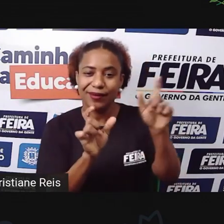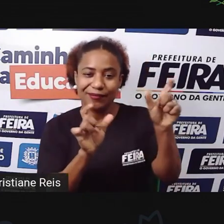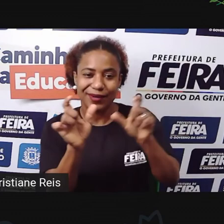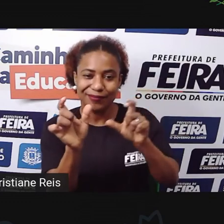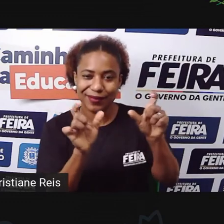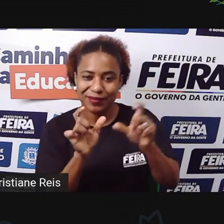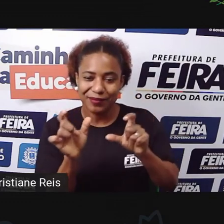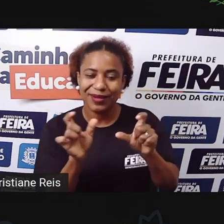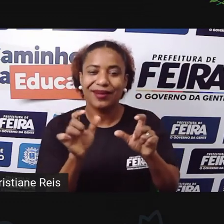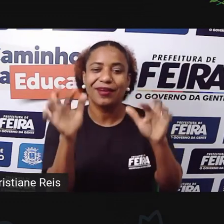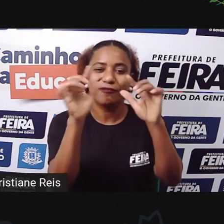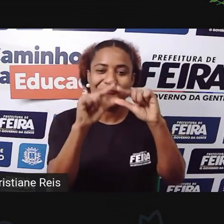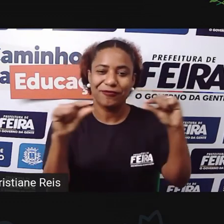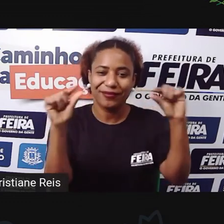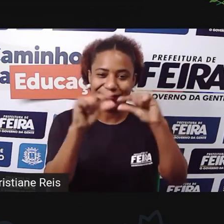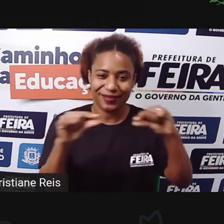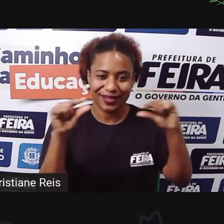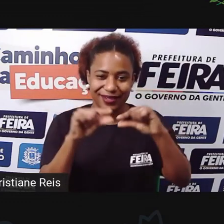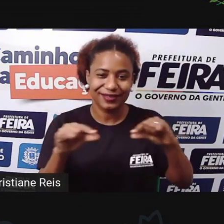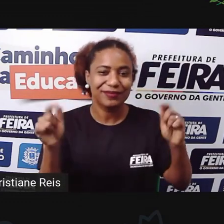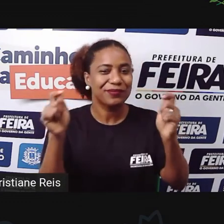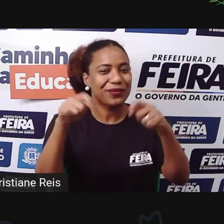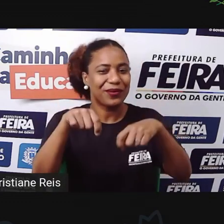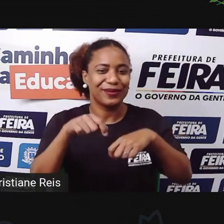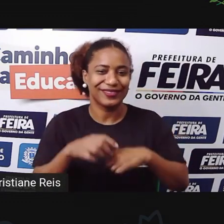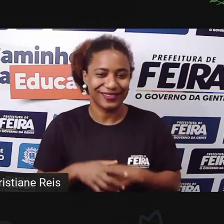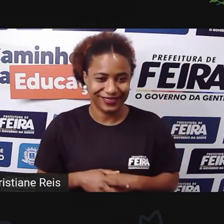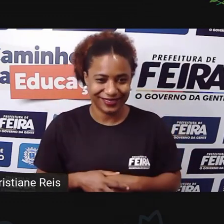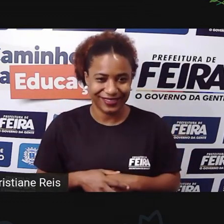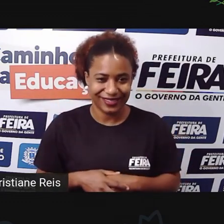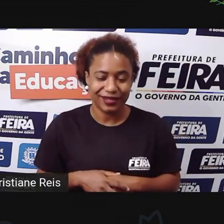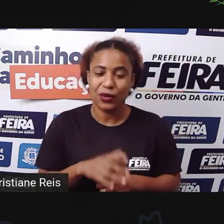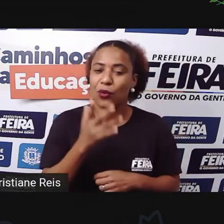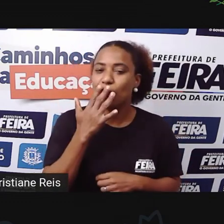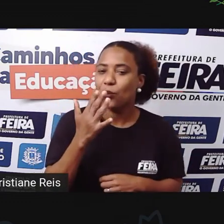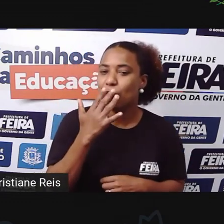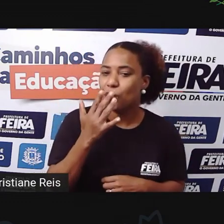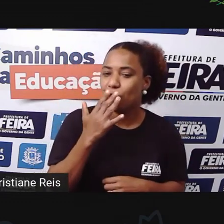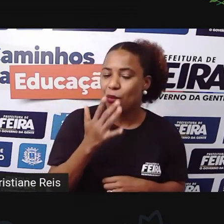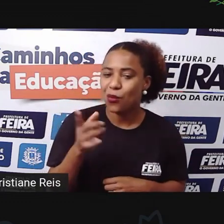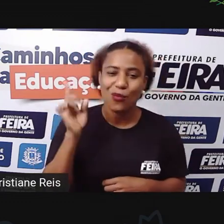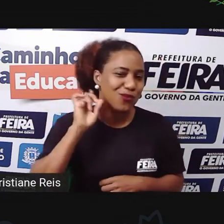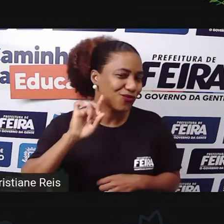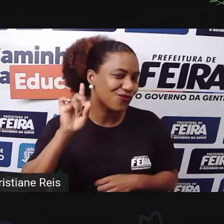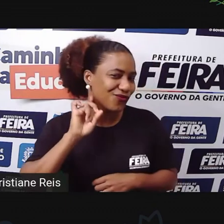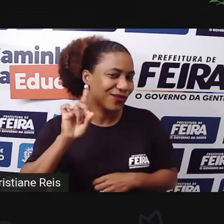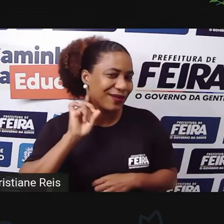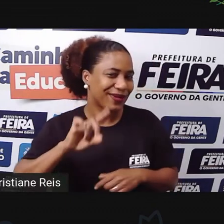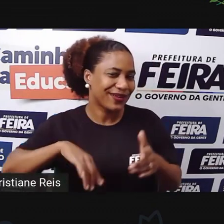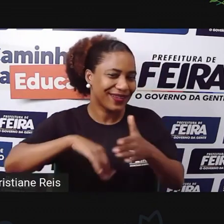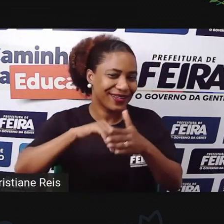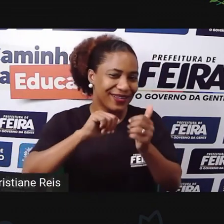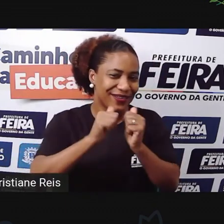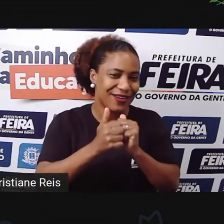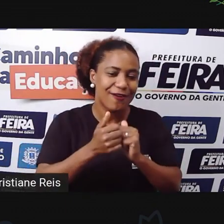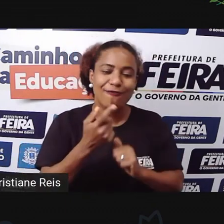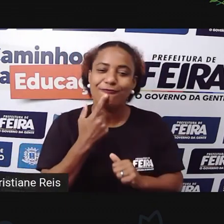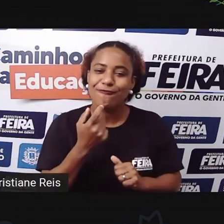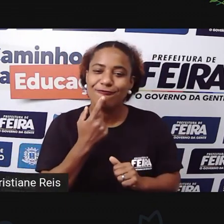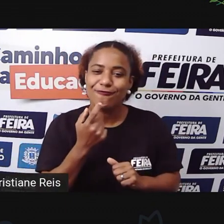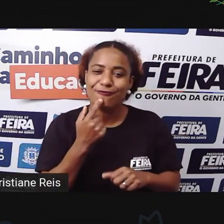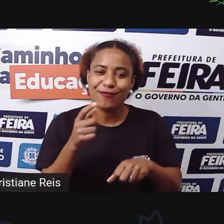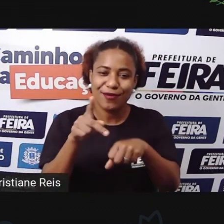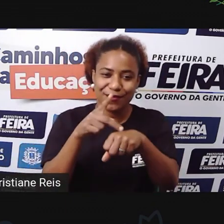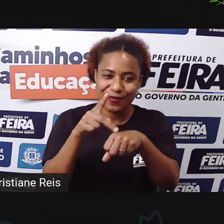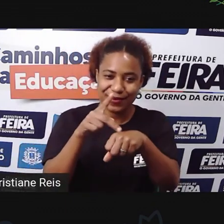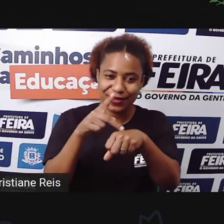frases com essas palavras, né? Então, por exemplo, as cores do Flamengo é vermelho e preto. Vamos escrever aqui rapidinho antes da gente encerrar nossa aula,